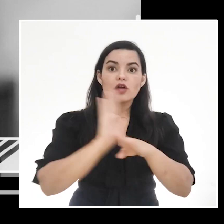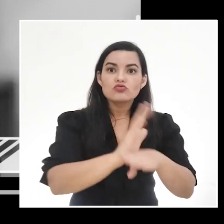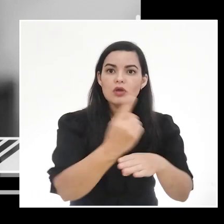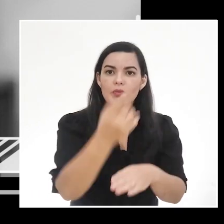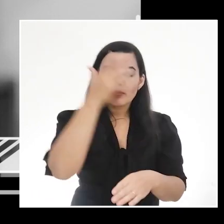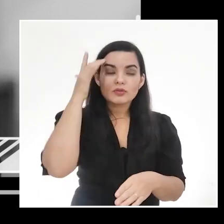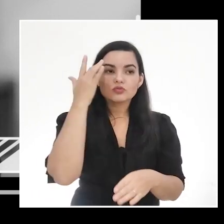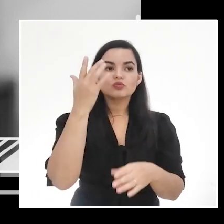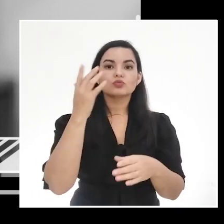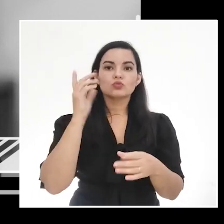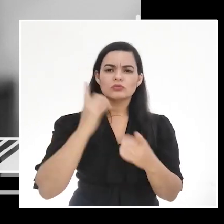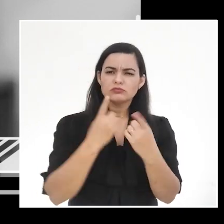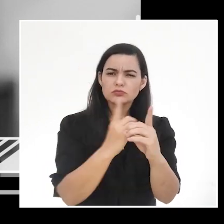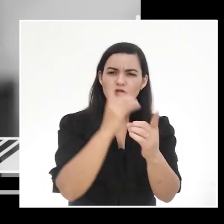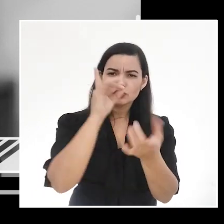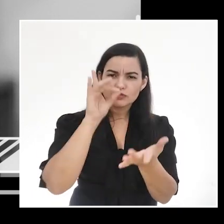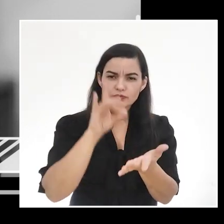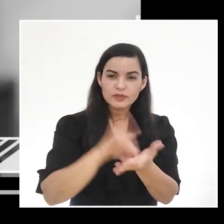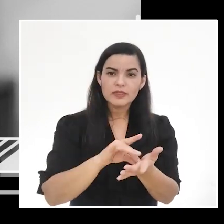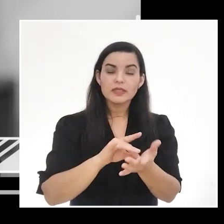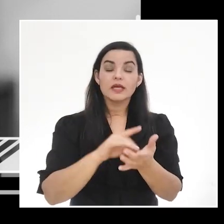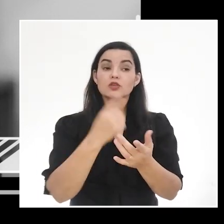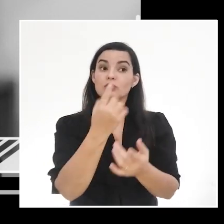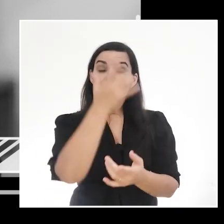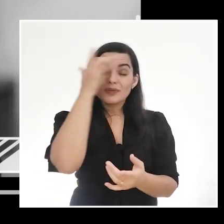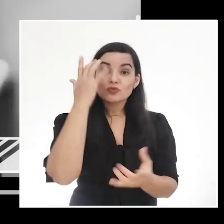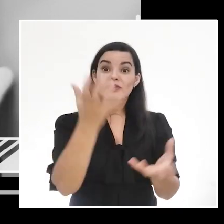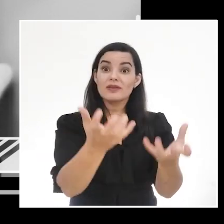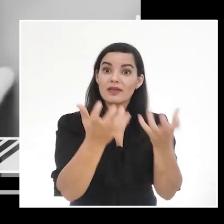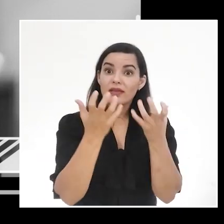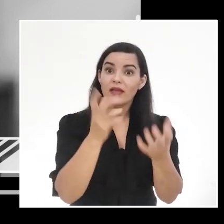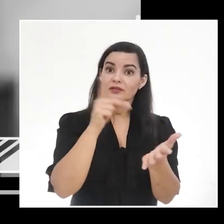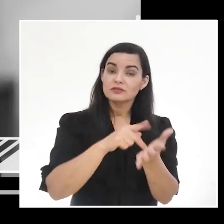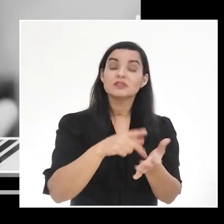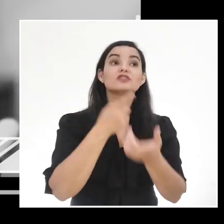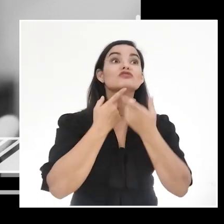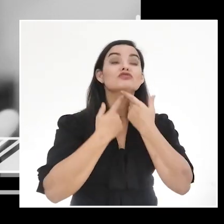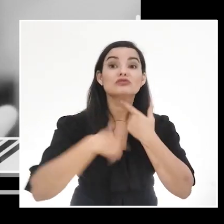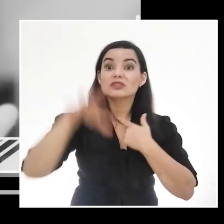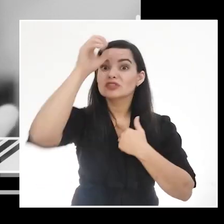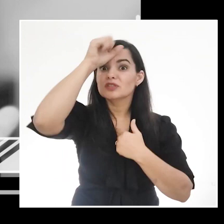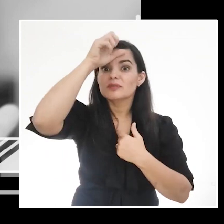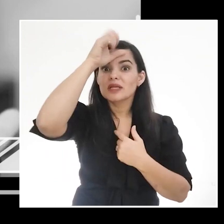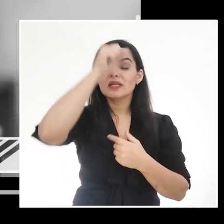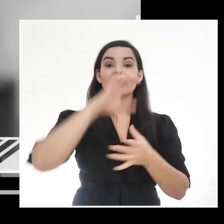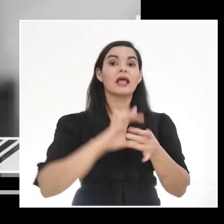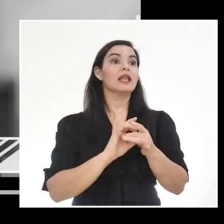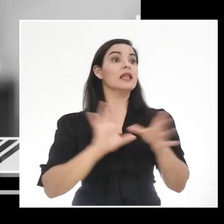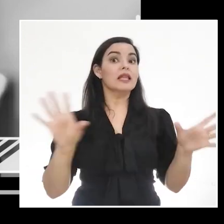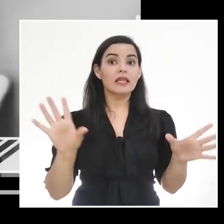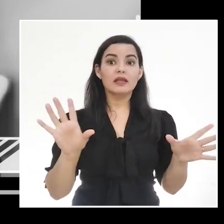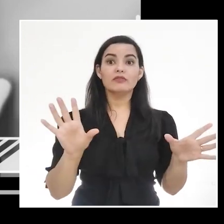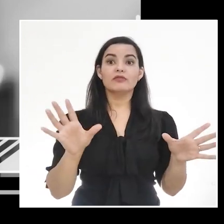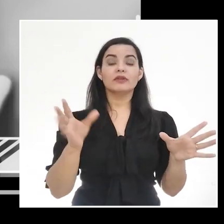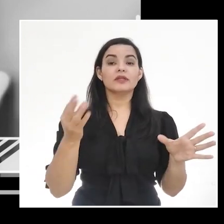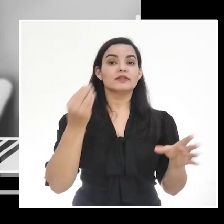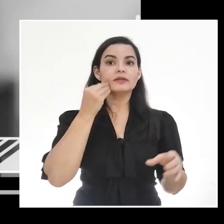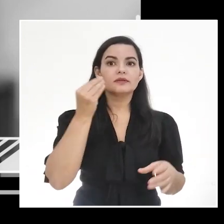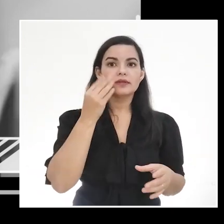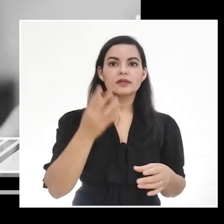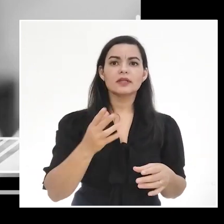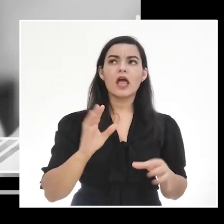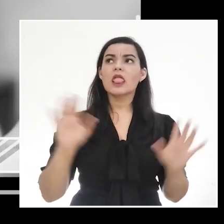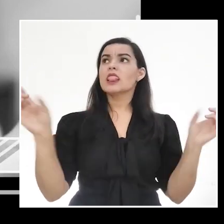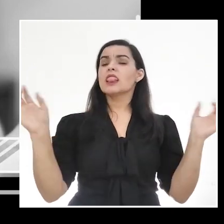investir em alguém, invista em alguém humilde, invista em alguém faminto pela palavra, invista em alguém que se